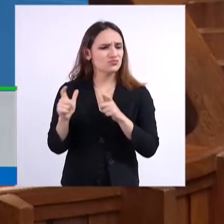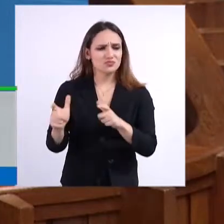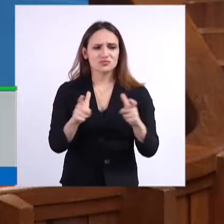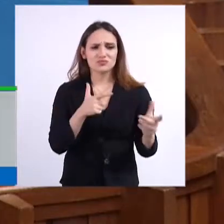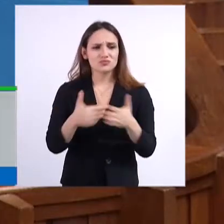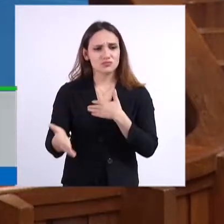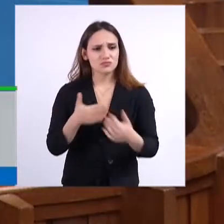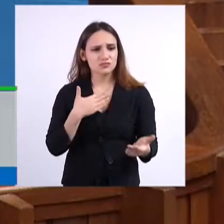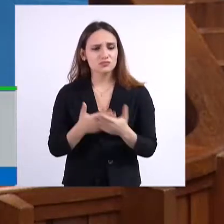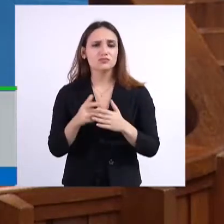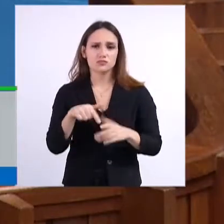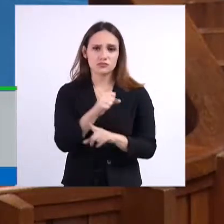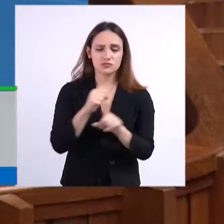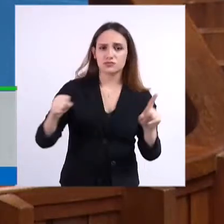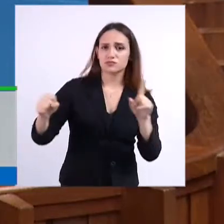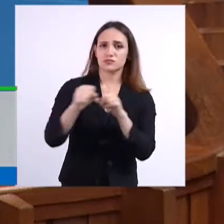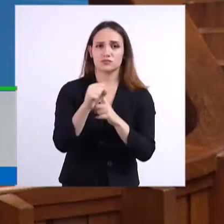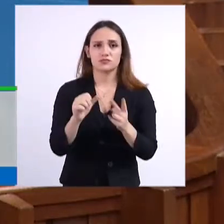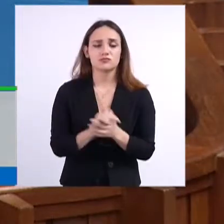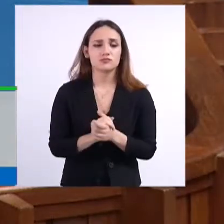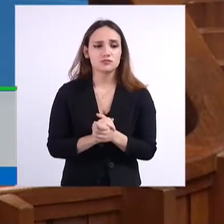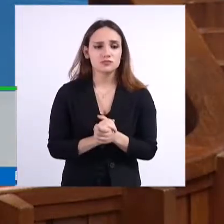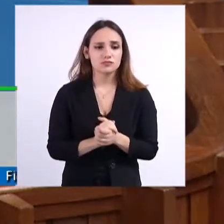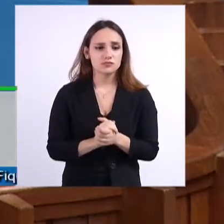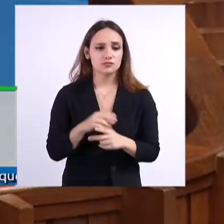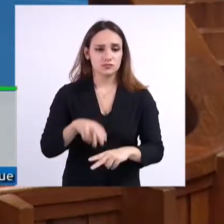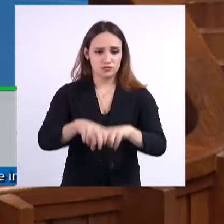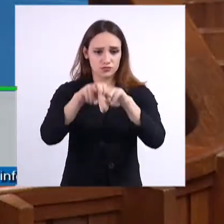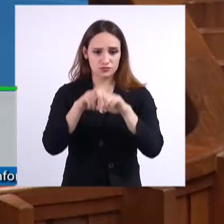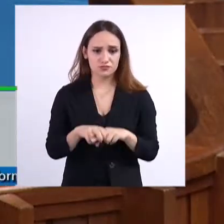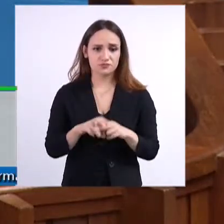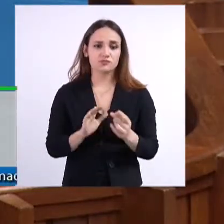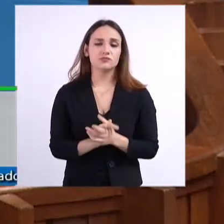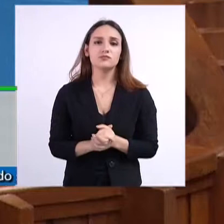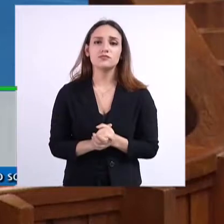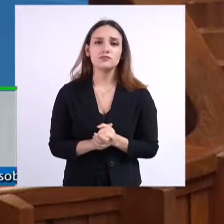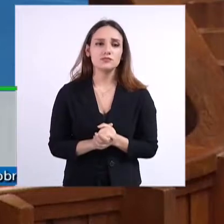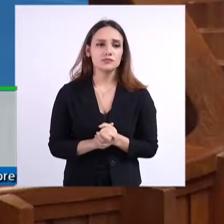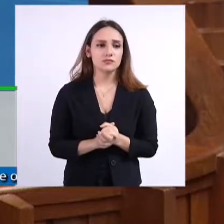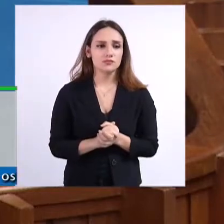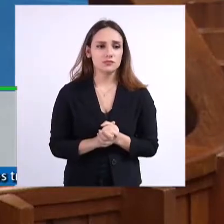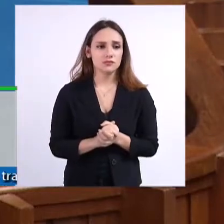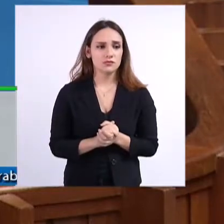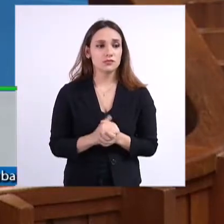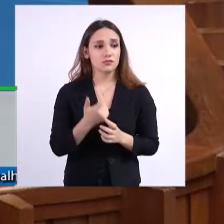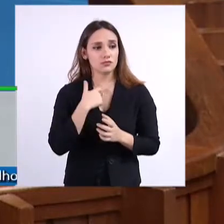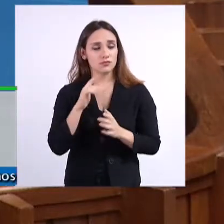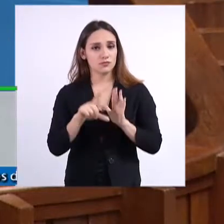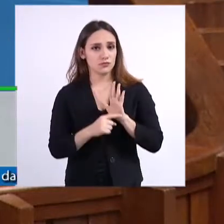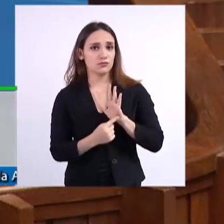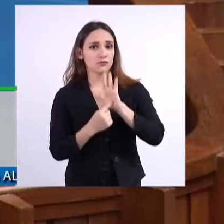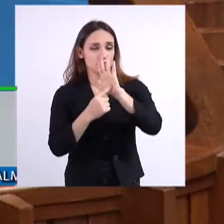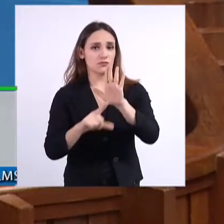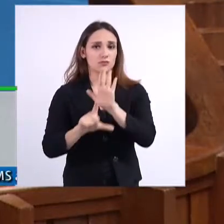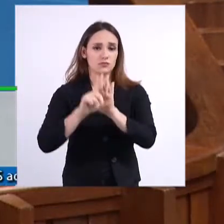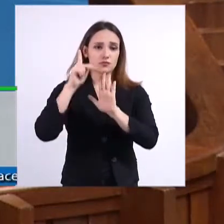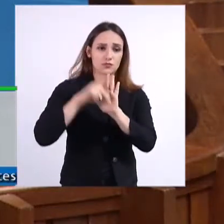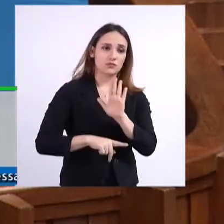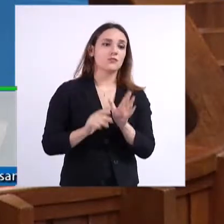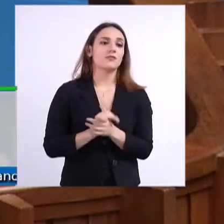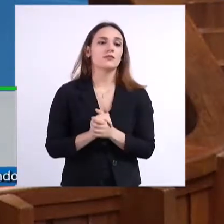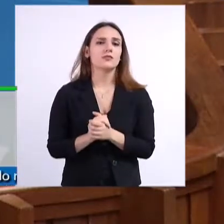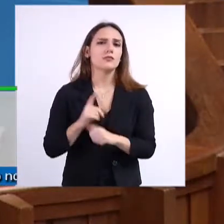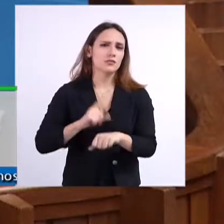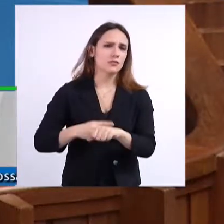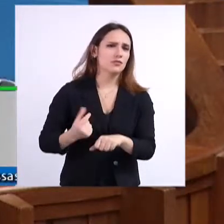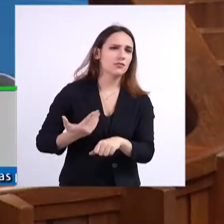áreas da nossa sociedade. Portanto, eu apresentei um projeto de lei, senhor presidente, algum